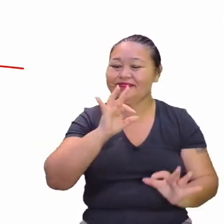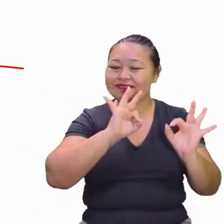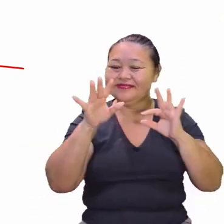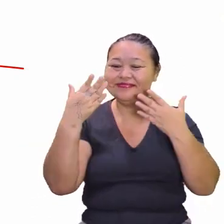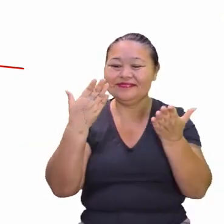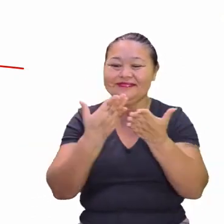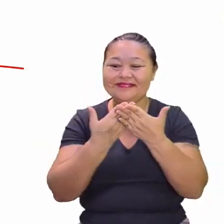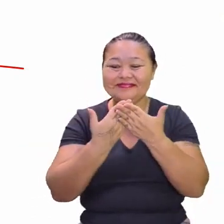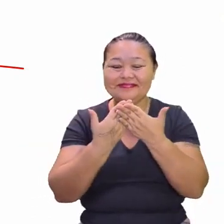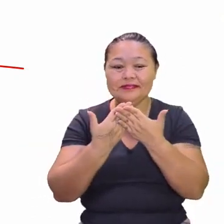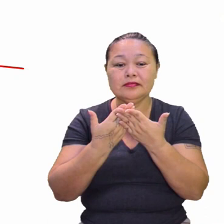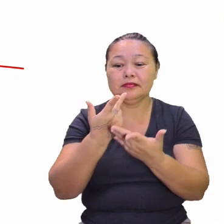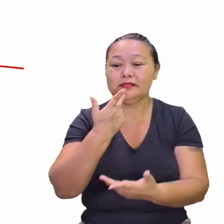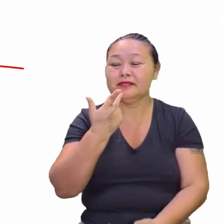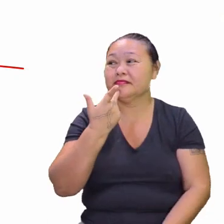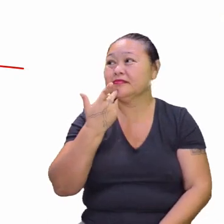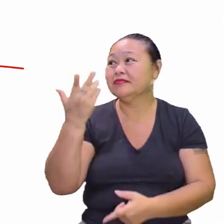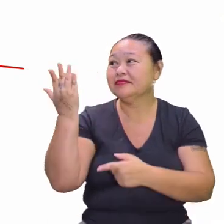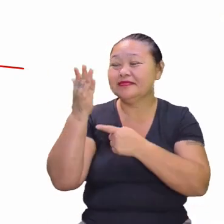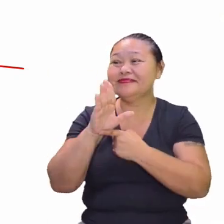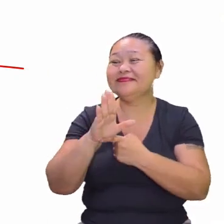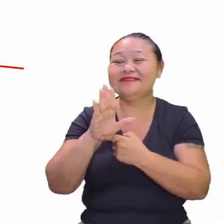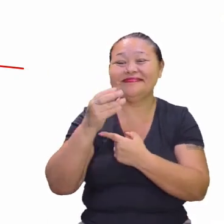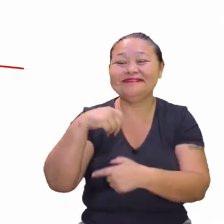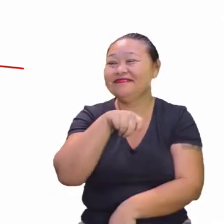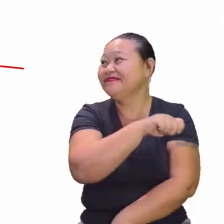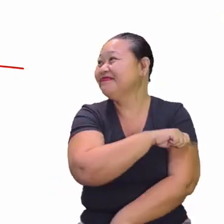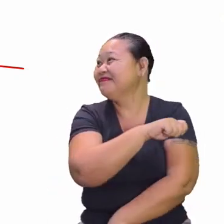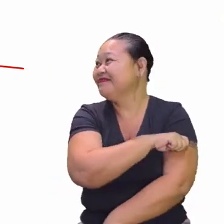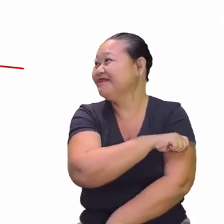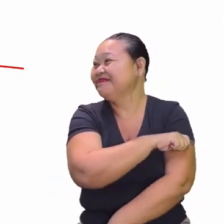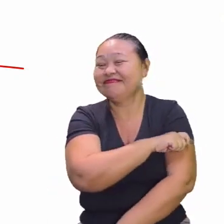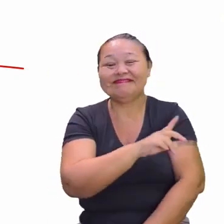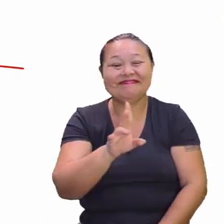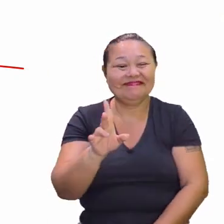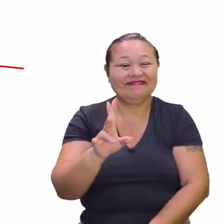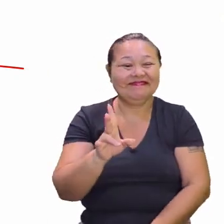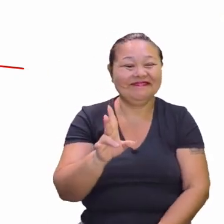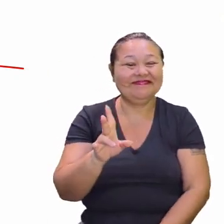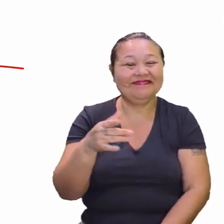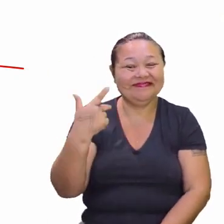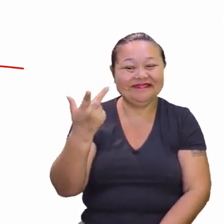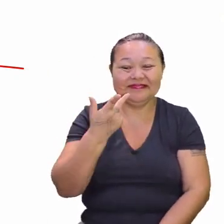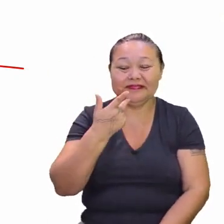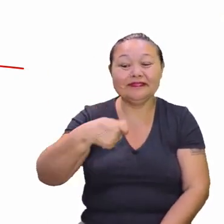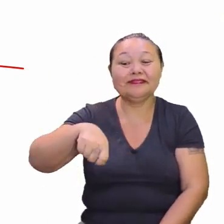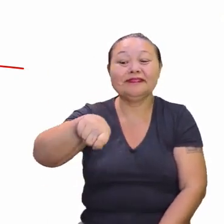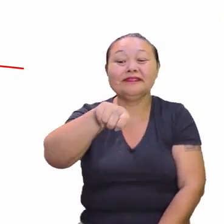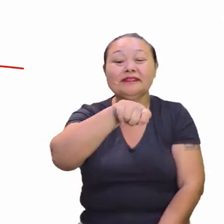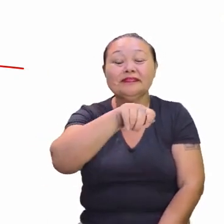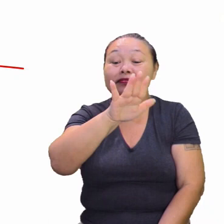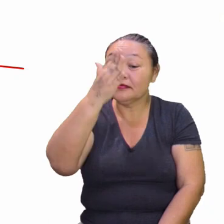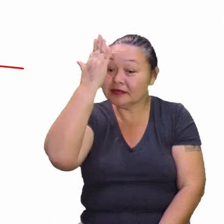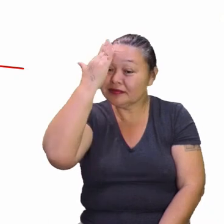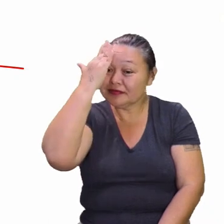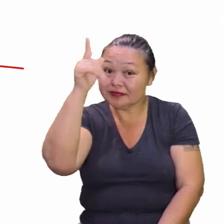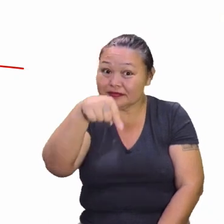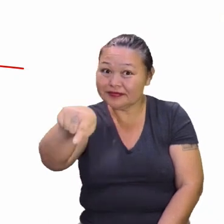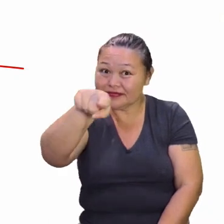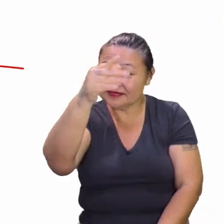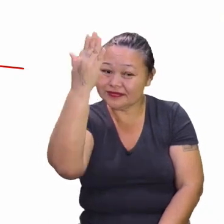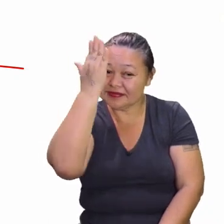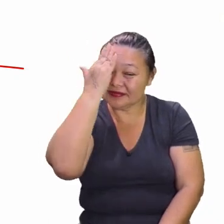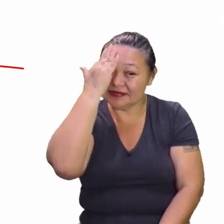durante a aula, não falamos? Claro, e você gosta de ajudar muito esses alunos. Você gosta de ajudar demais esses alunos, porque esses meninos sabem